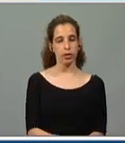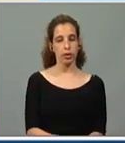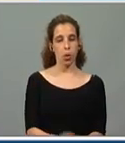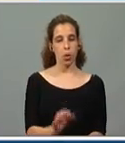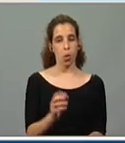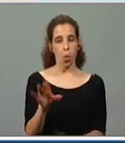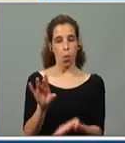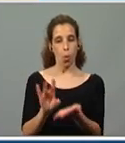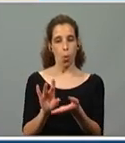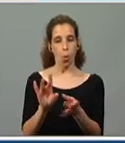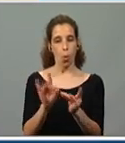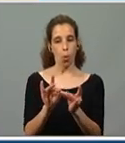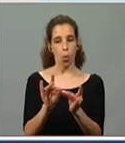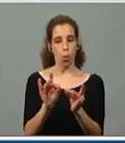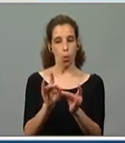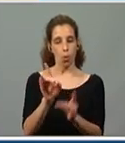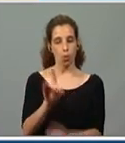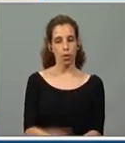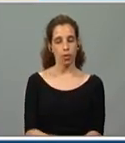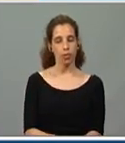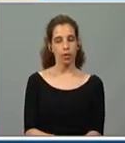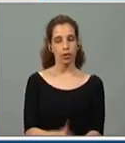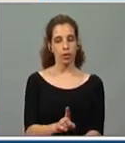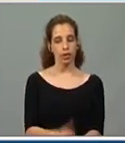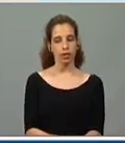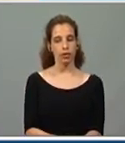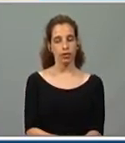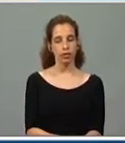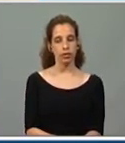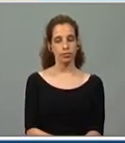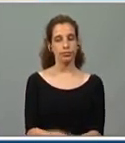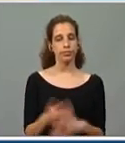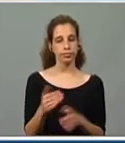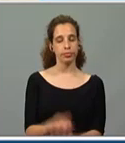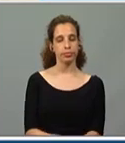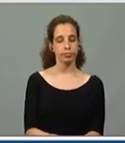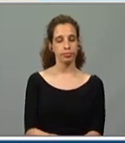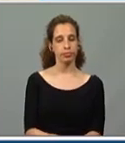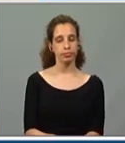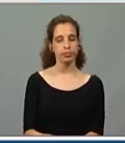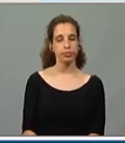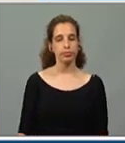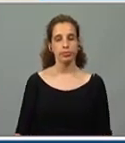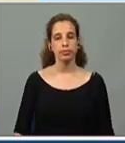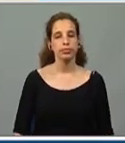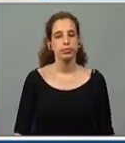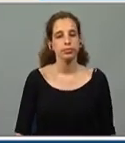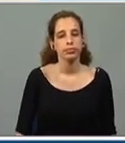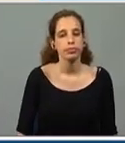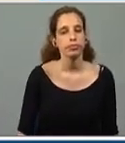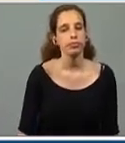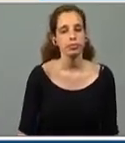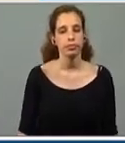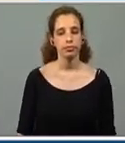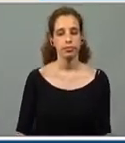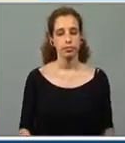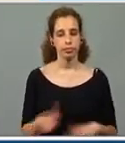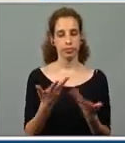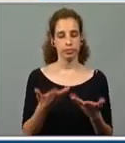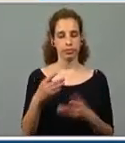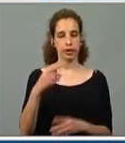ímã e vemos que a limalha tem propriedades magnéticas. Portanto, vou agora proceder à